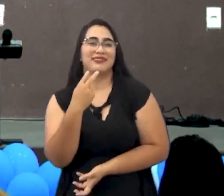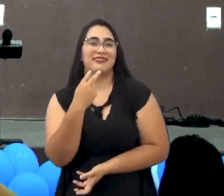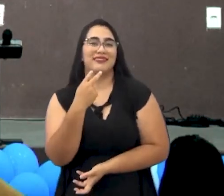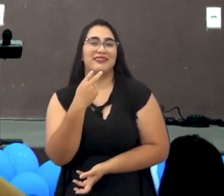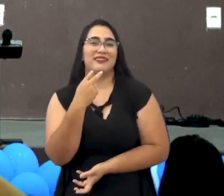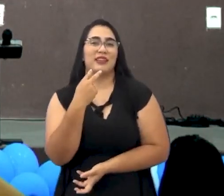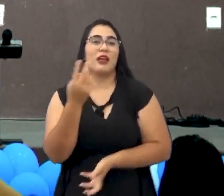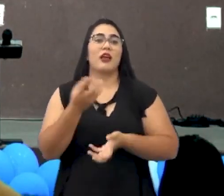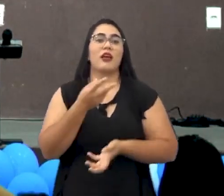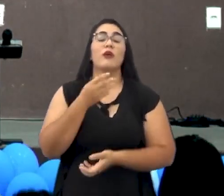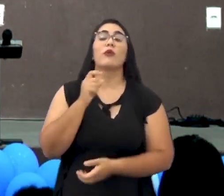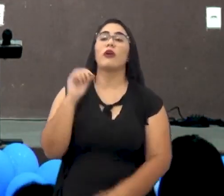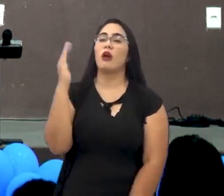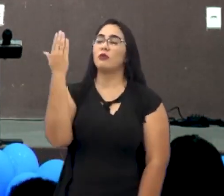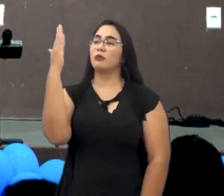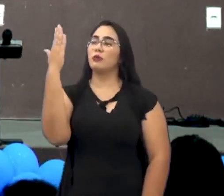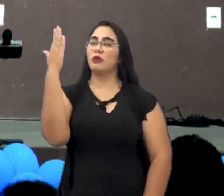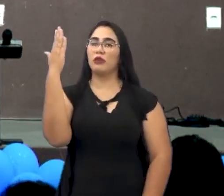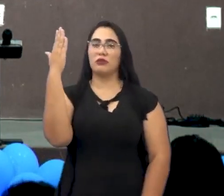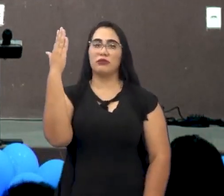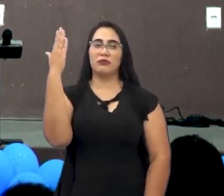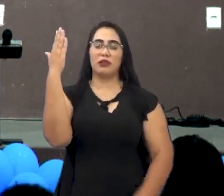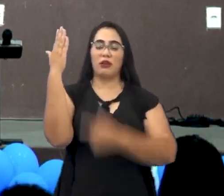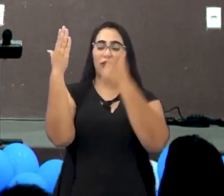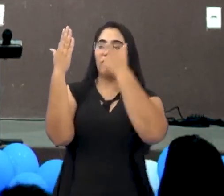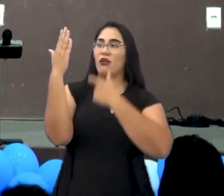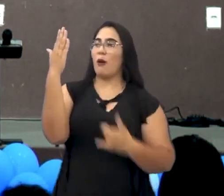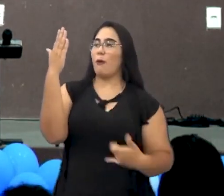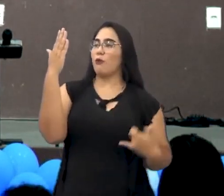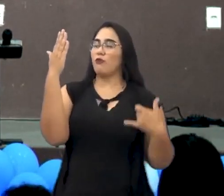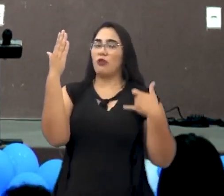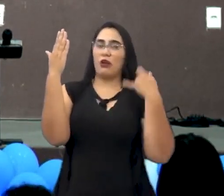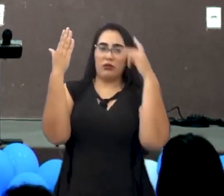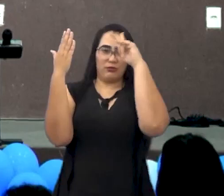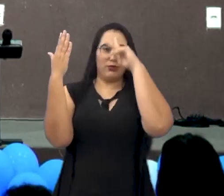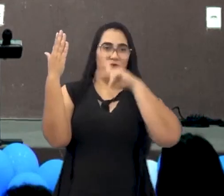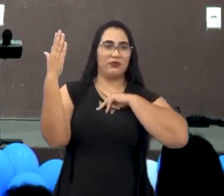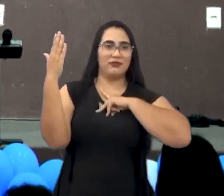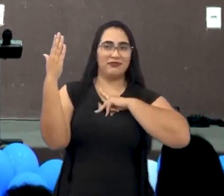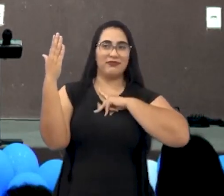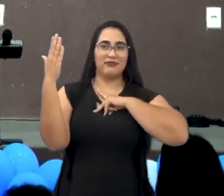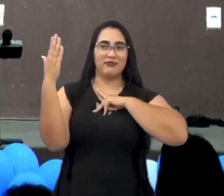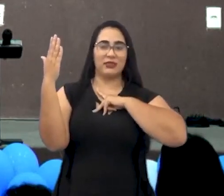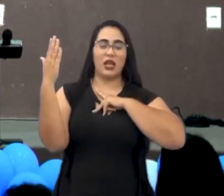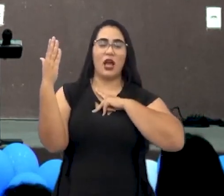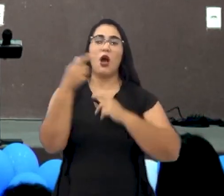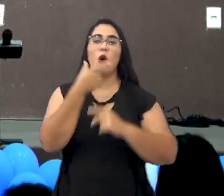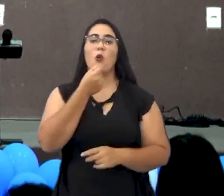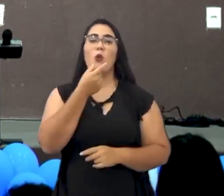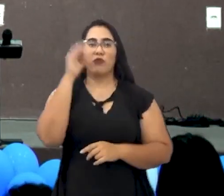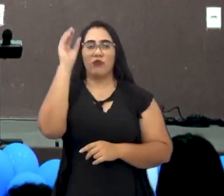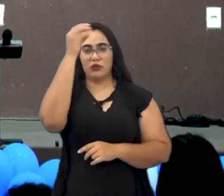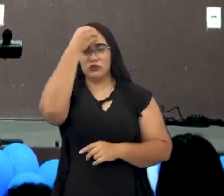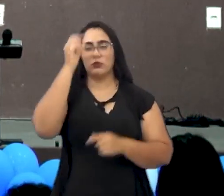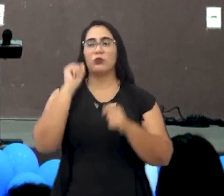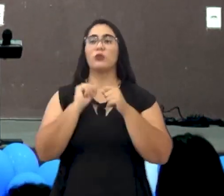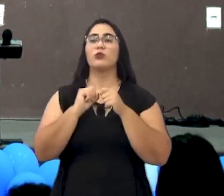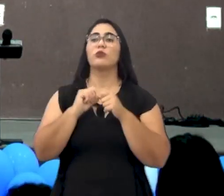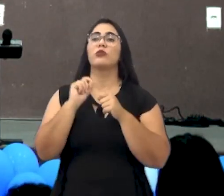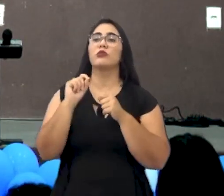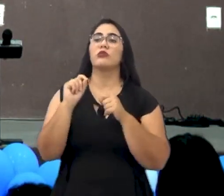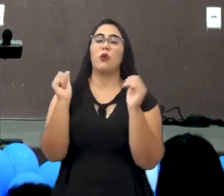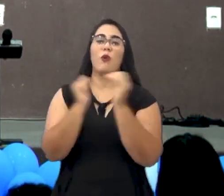Ele quer se ver no espelho da sua própria vaidade. E esse cara estava orando de si para si